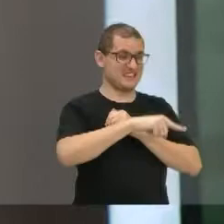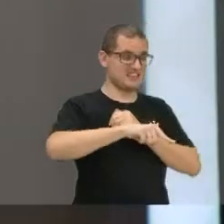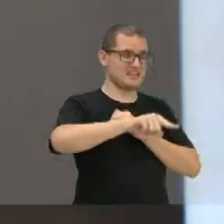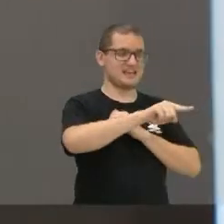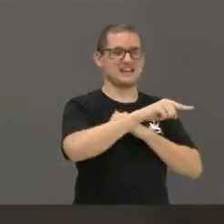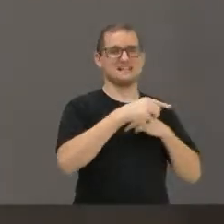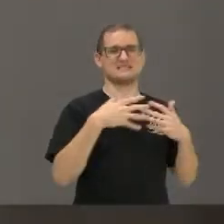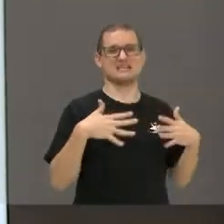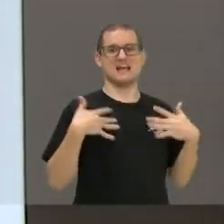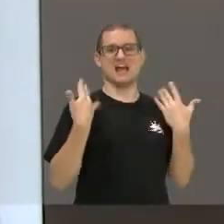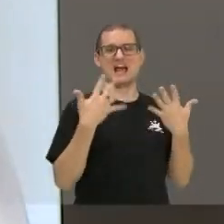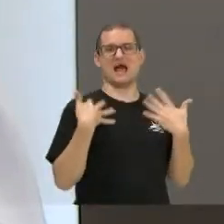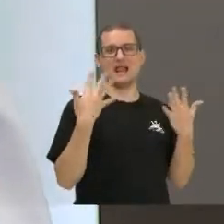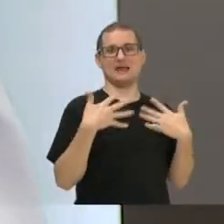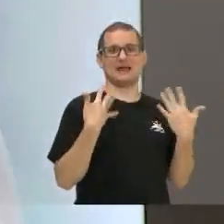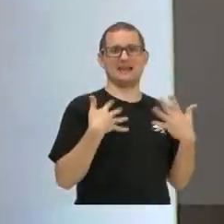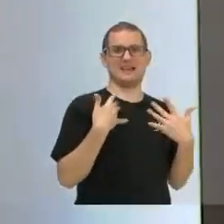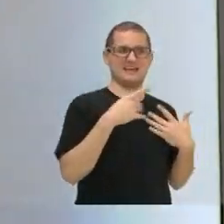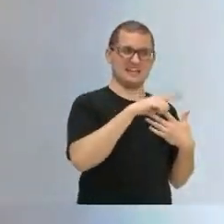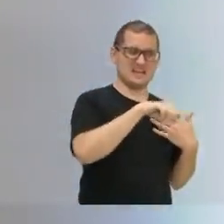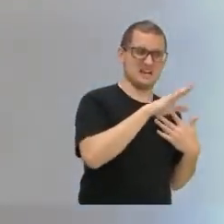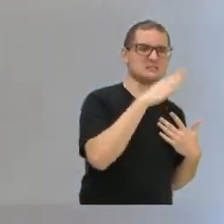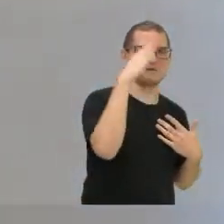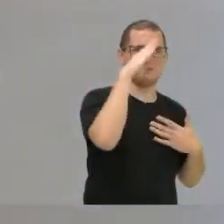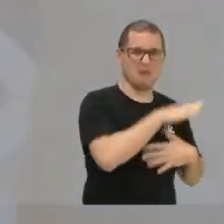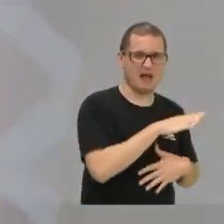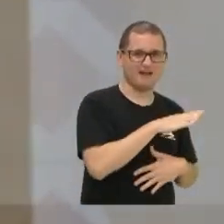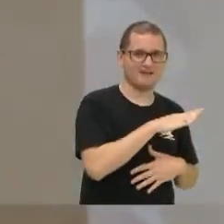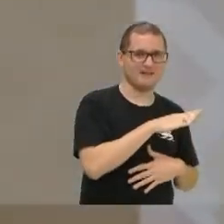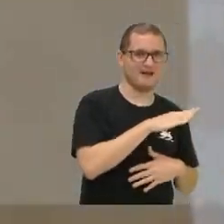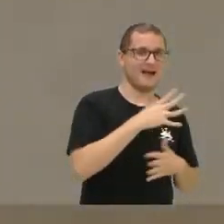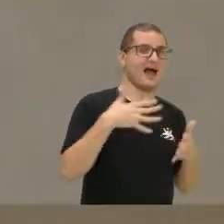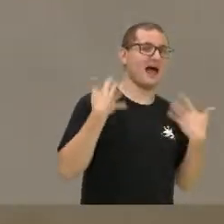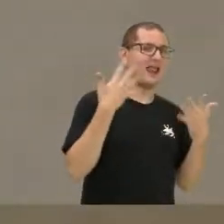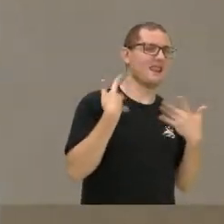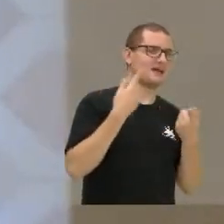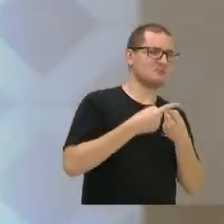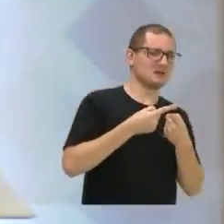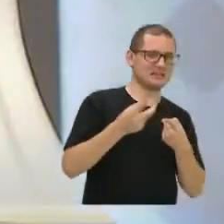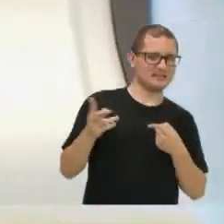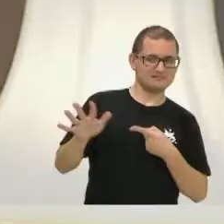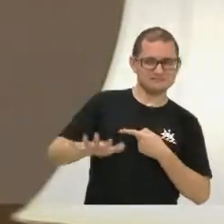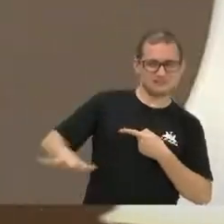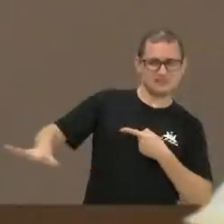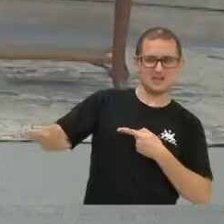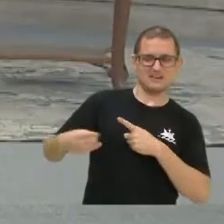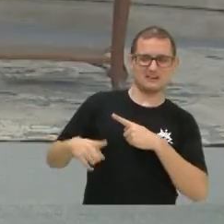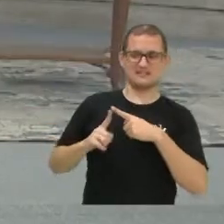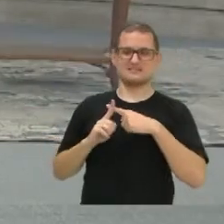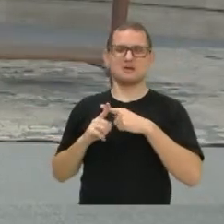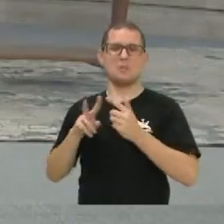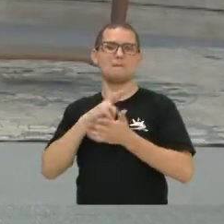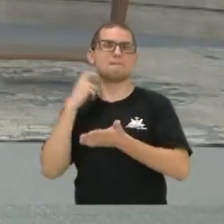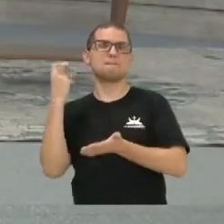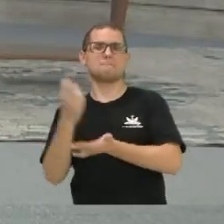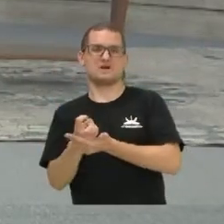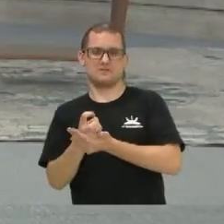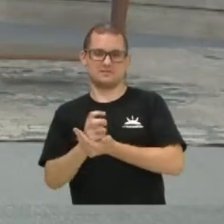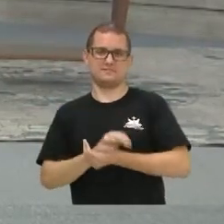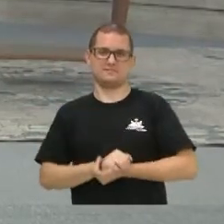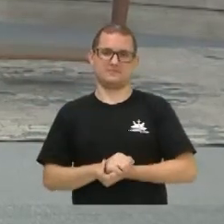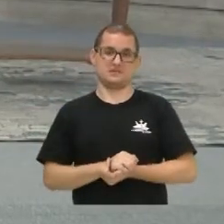alegria dos perversos vamos dizer assim com a presença dos cristãos